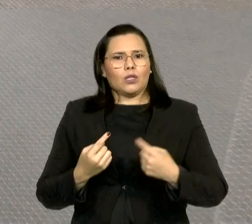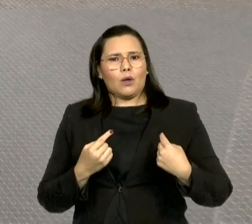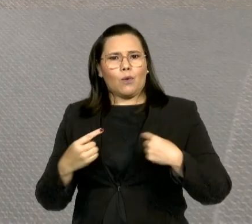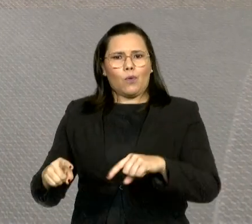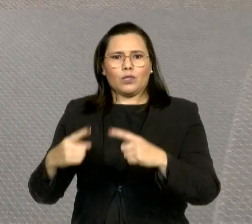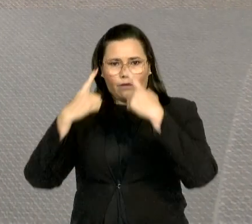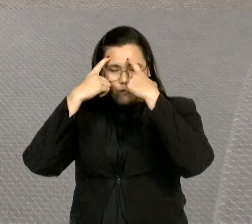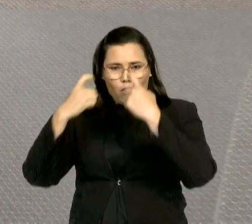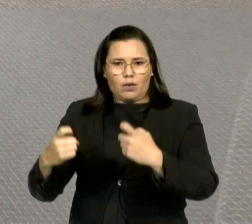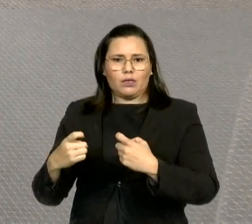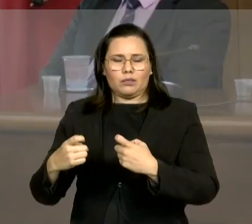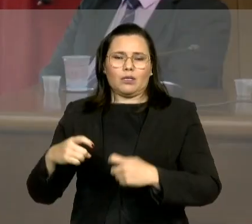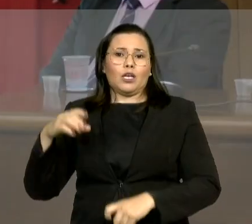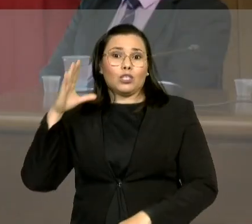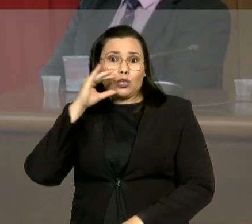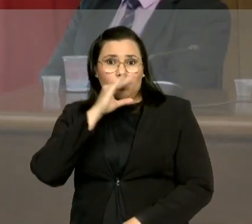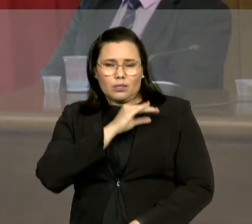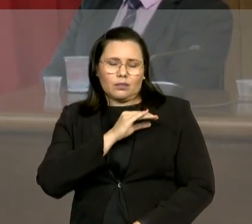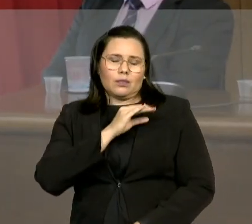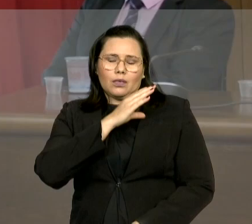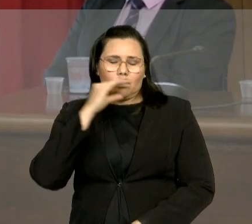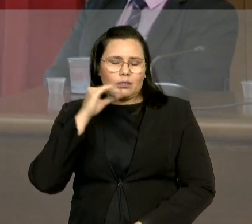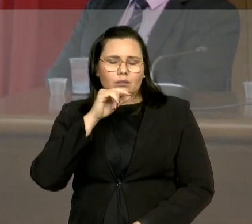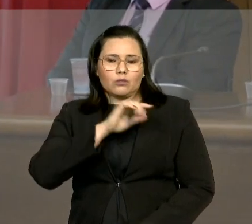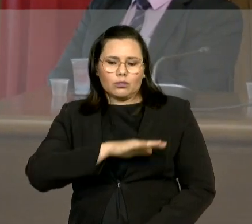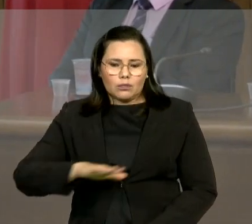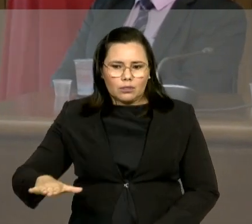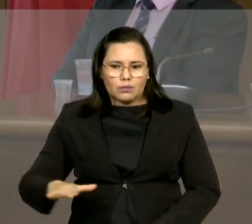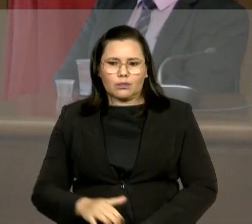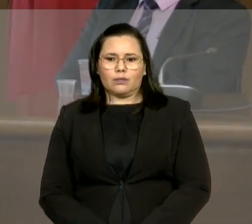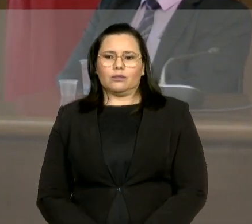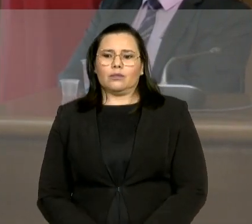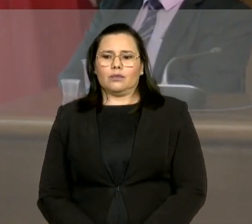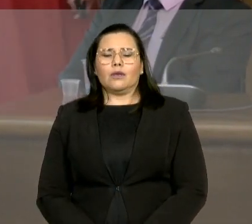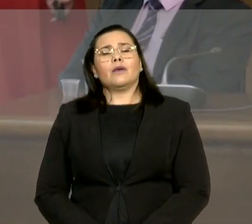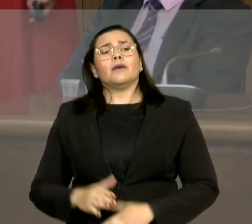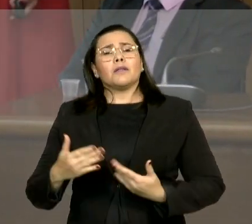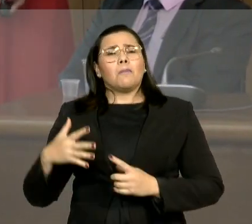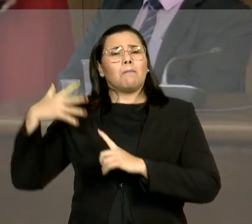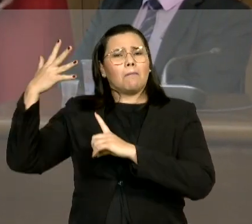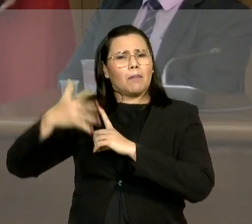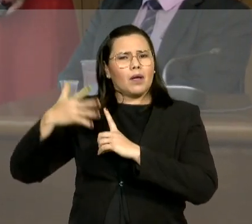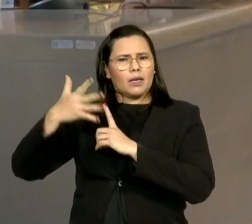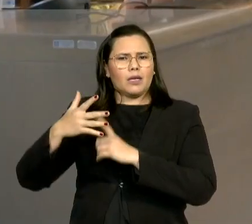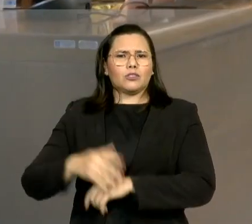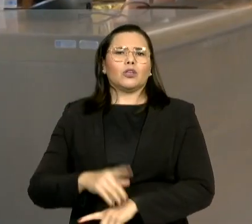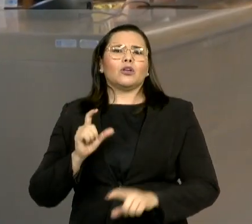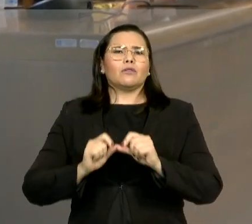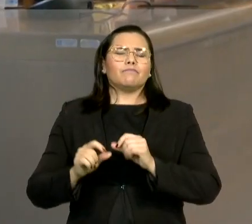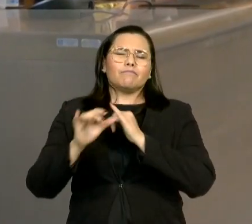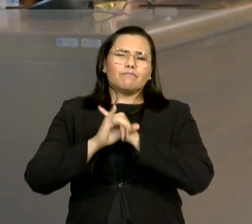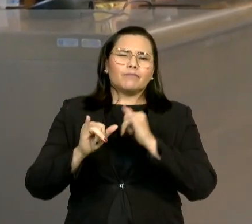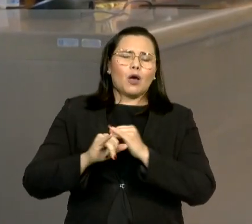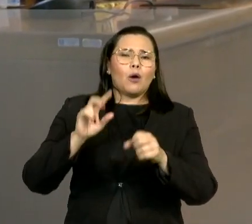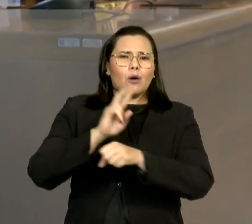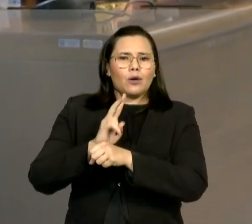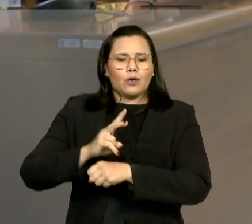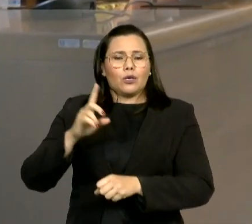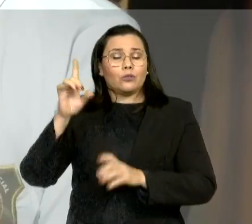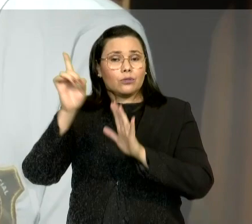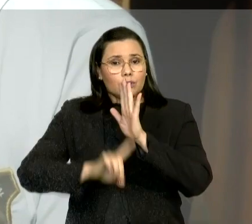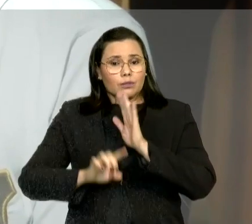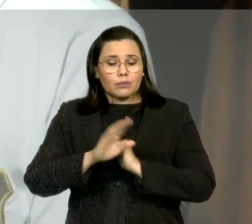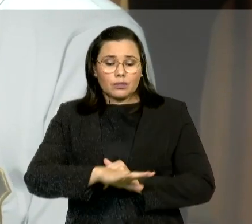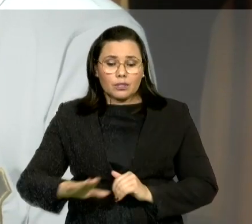os participantes discutiram estratégias para combater crimes no Estado e proteger os direitos das crianças e dos